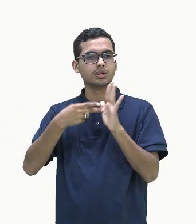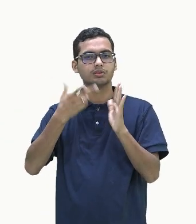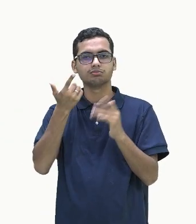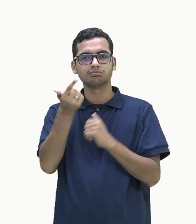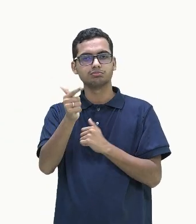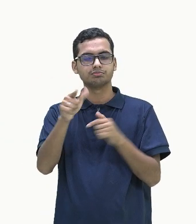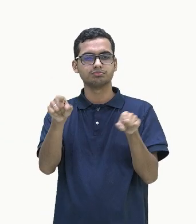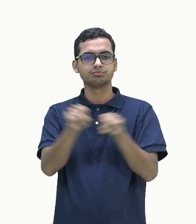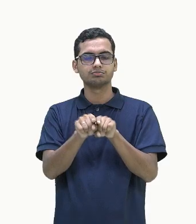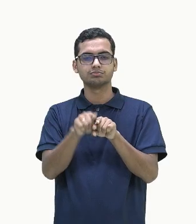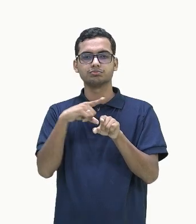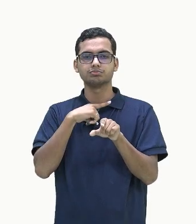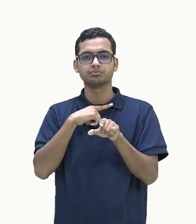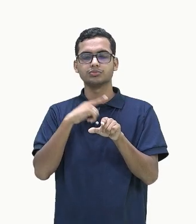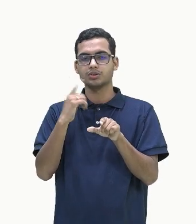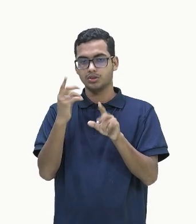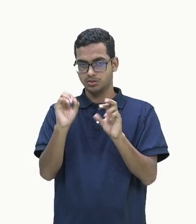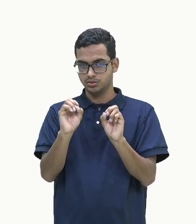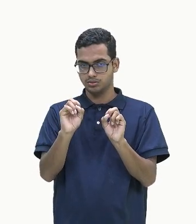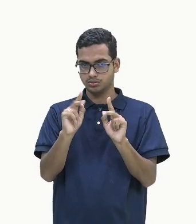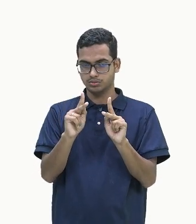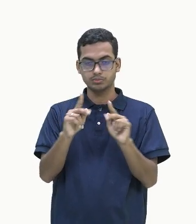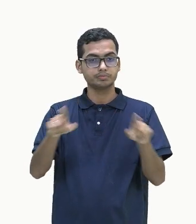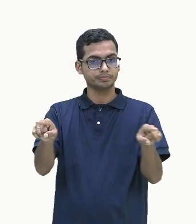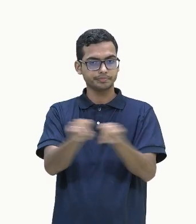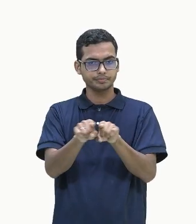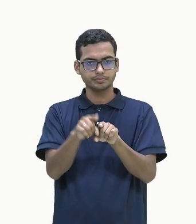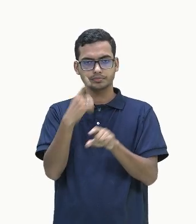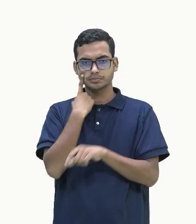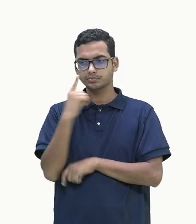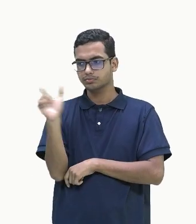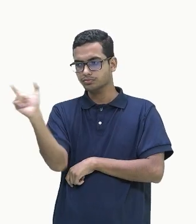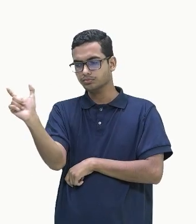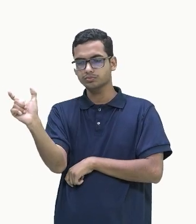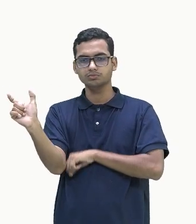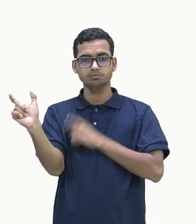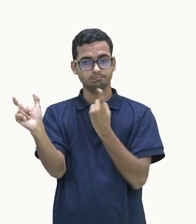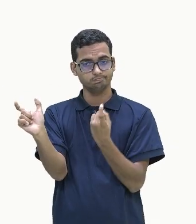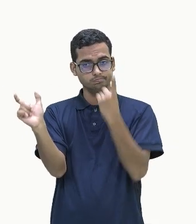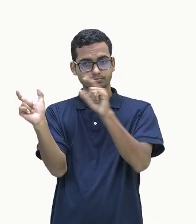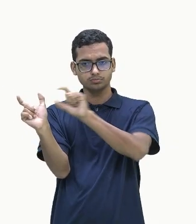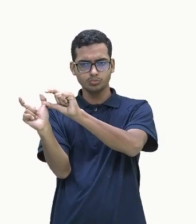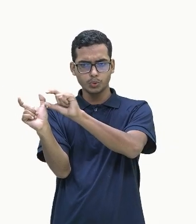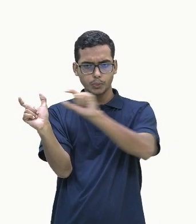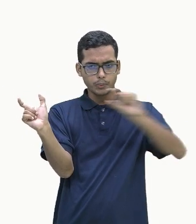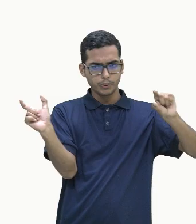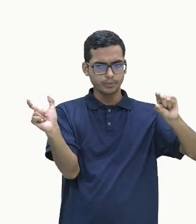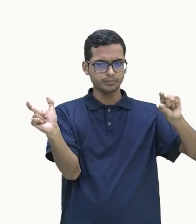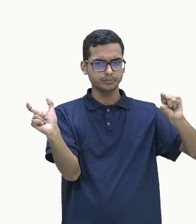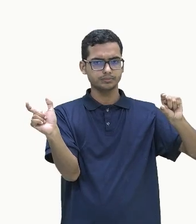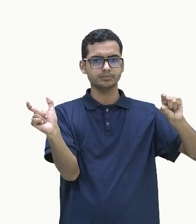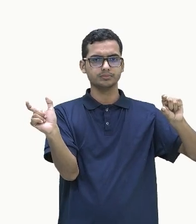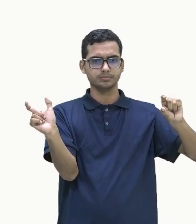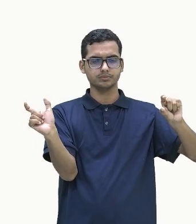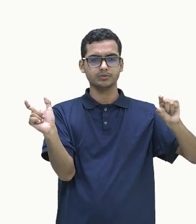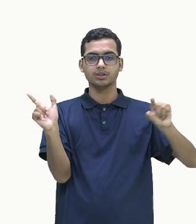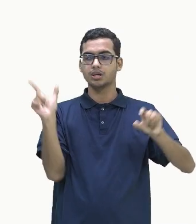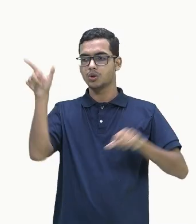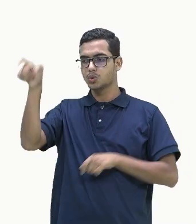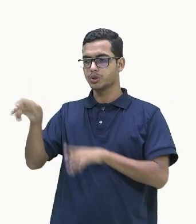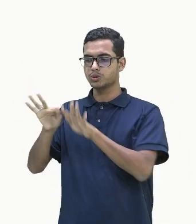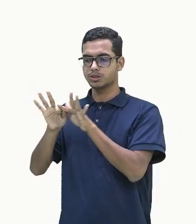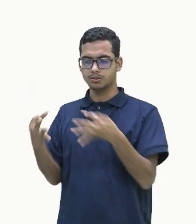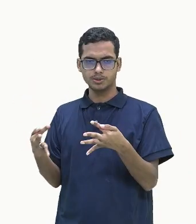meu núcleo. Se eu tenho apenas um núcleo nesse meu sujeito, eu tenho, portanto, um sujeito simples,